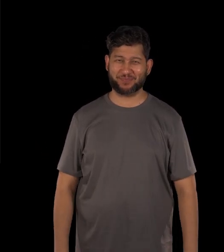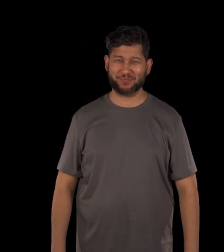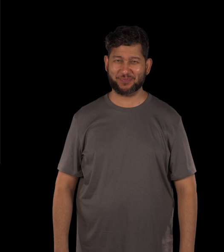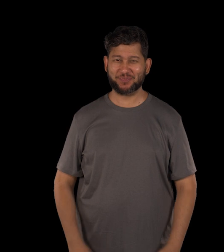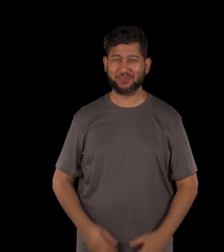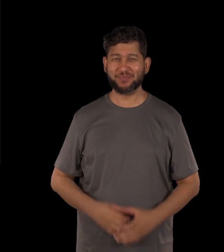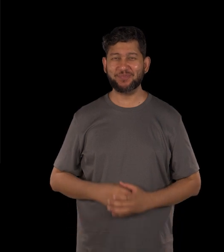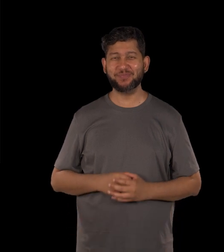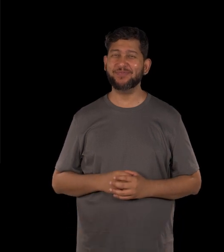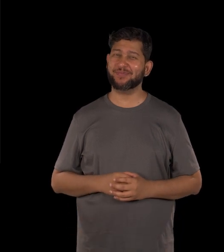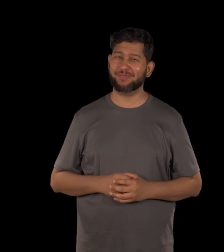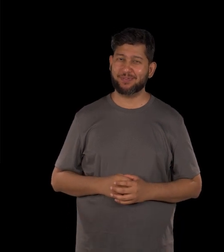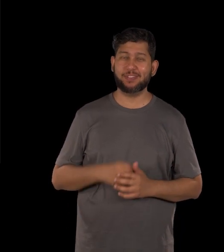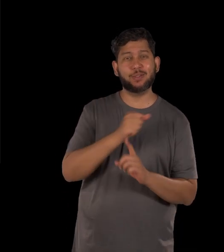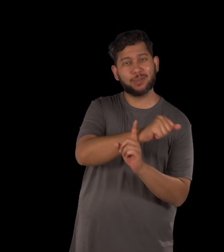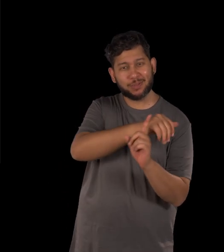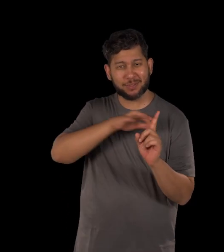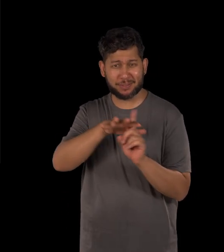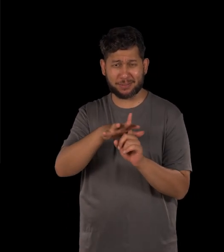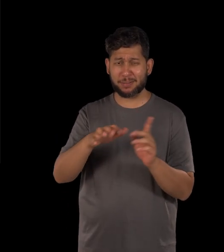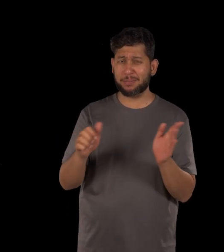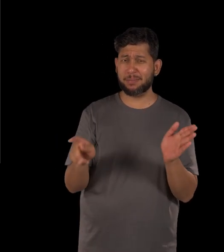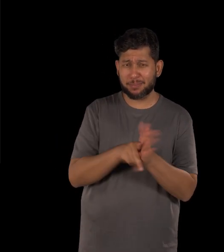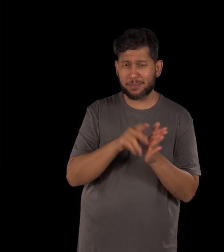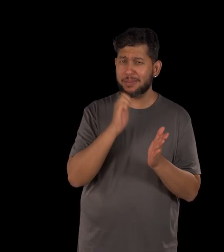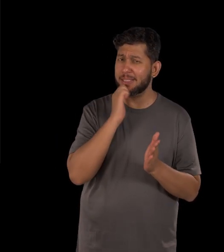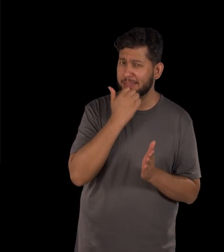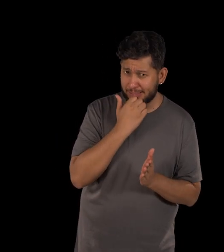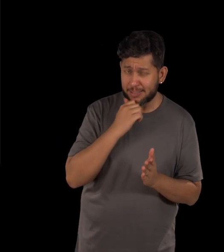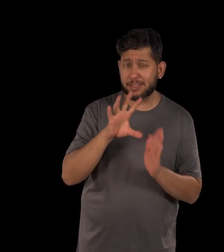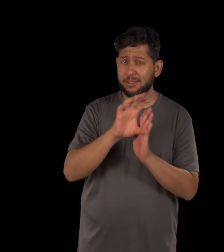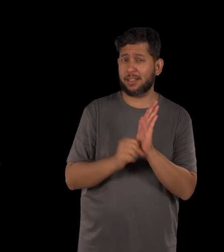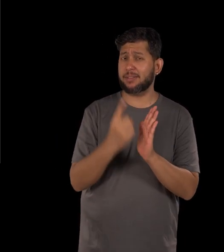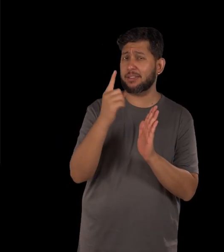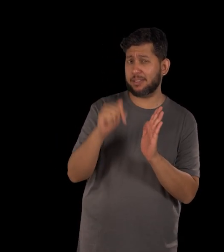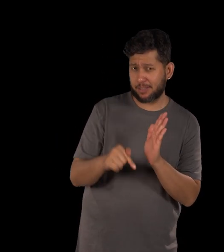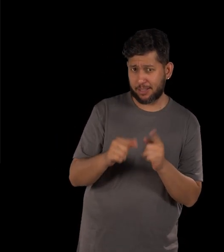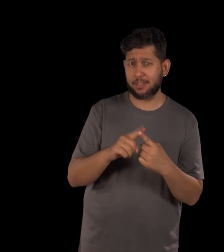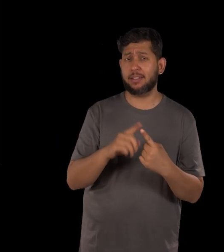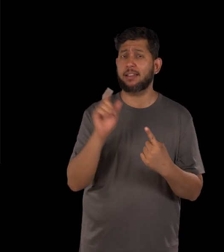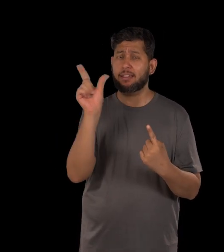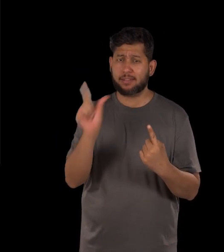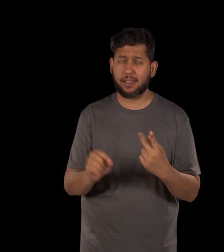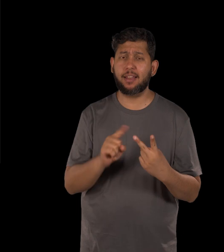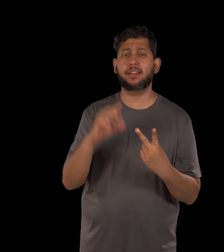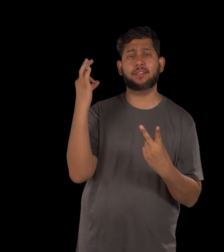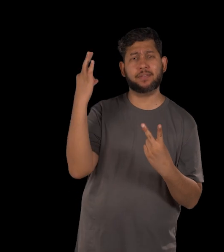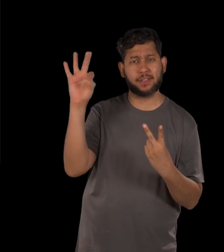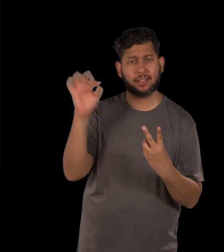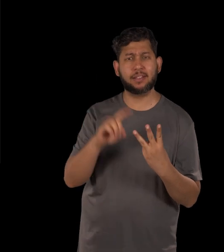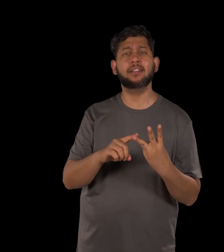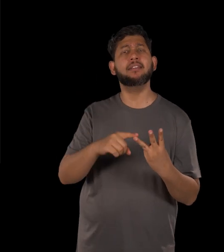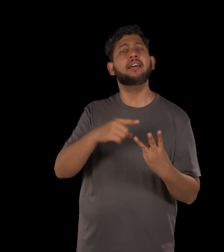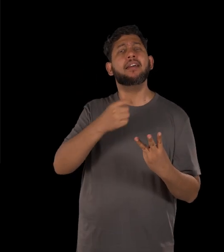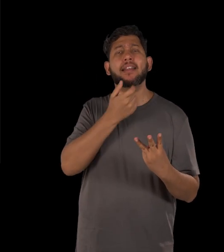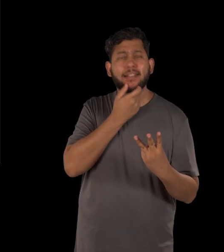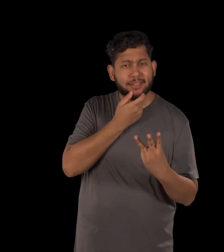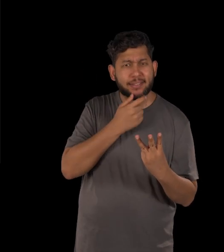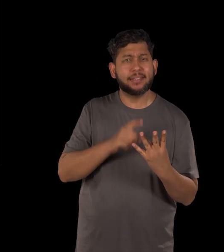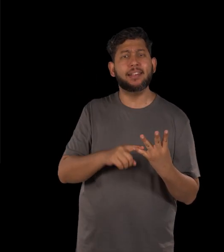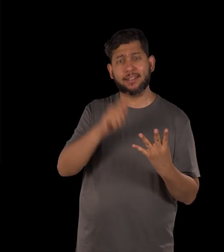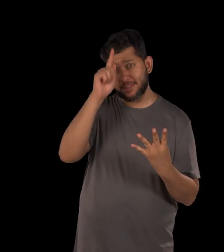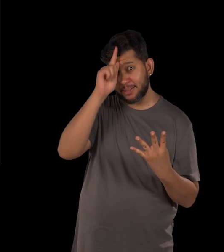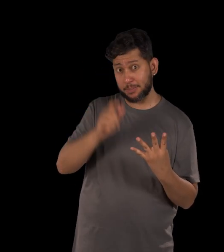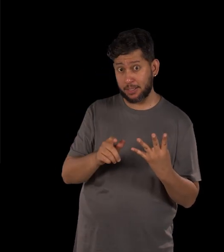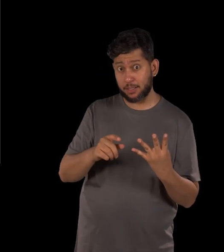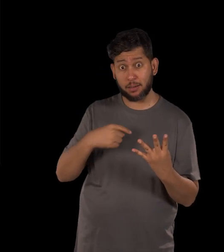As sociedades científicas surgiram no século XVII, na Itália, França, Inglaterra e Alemanha, em um momento que as